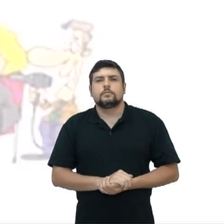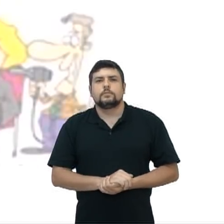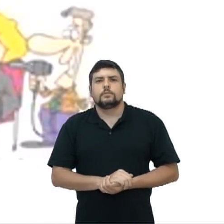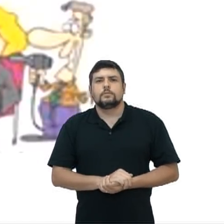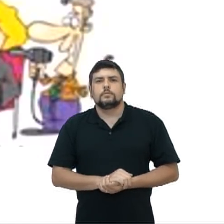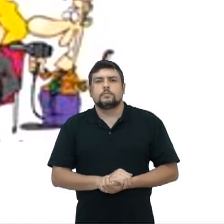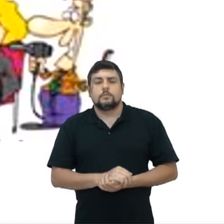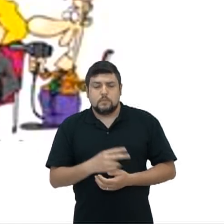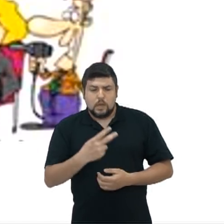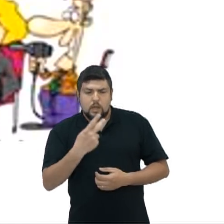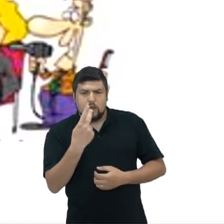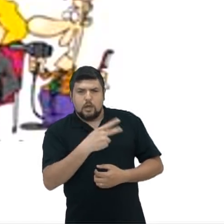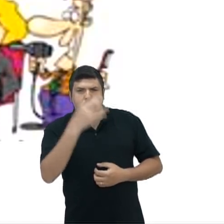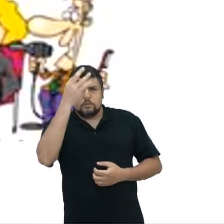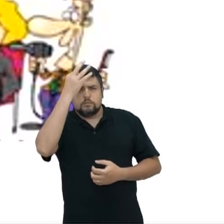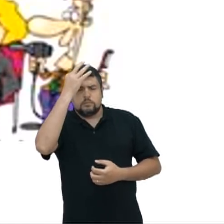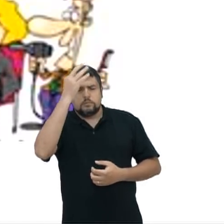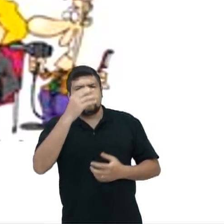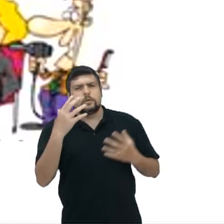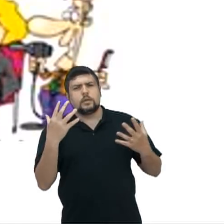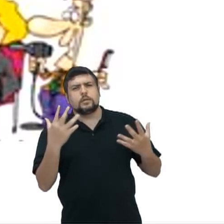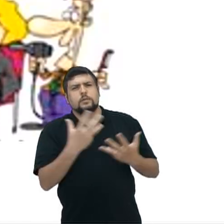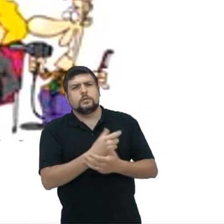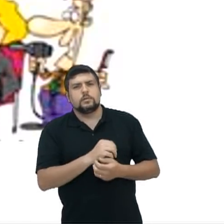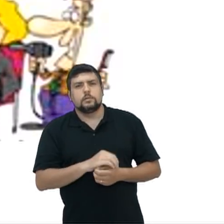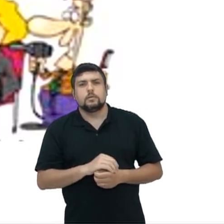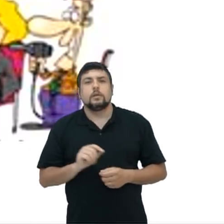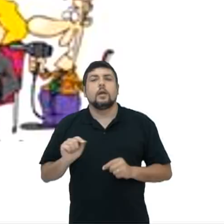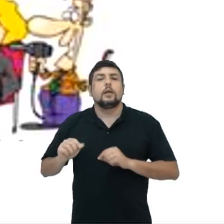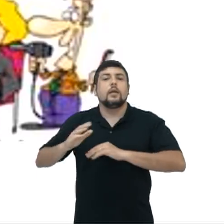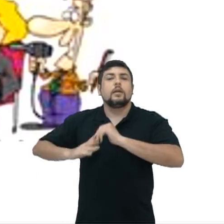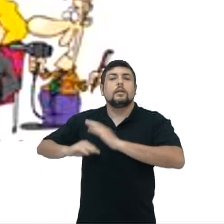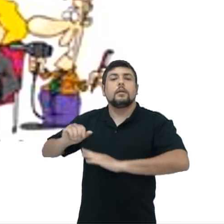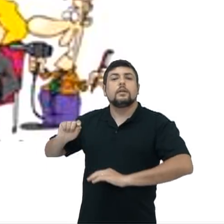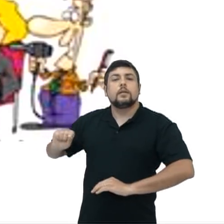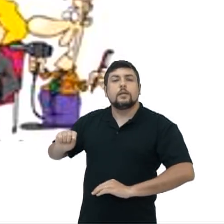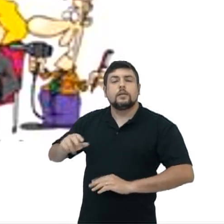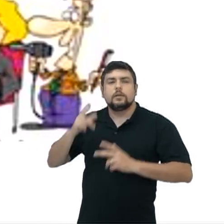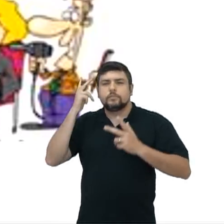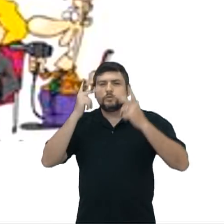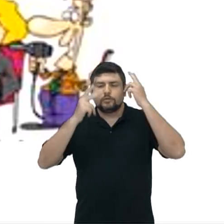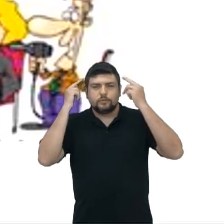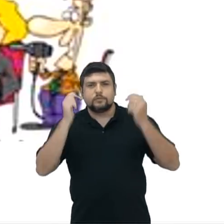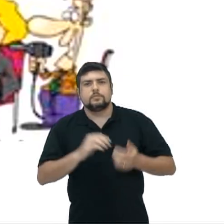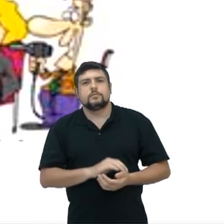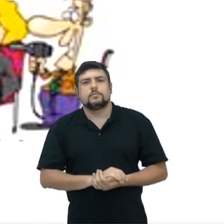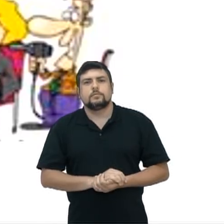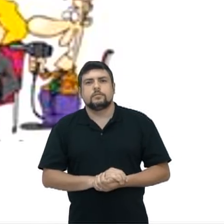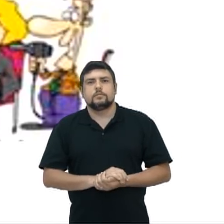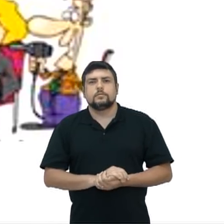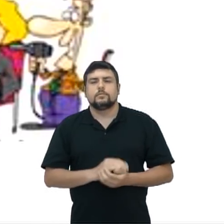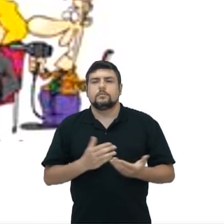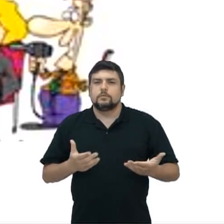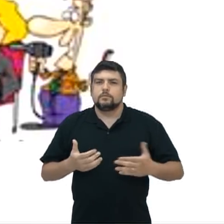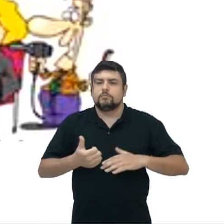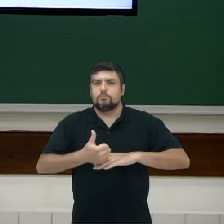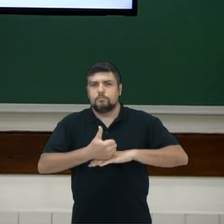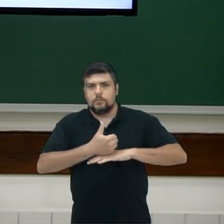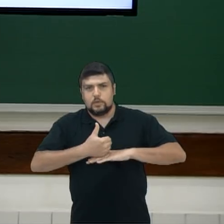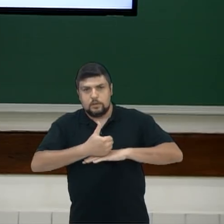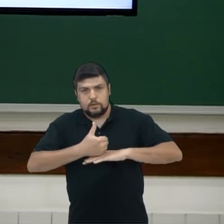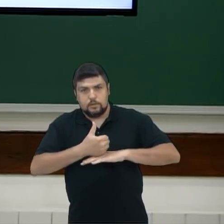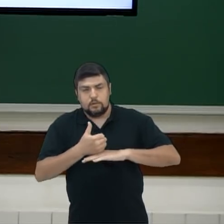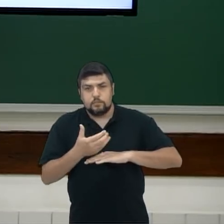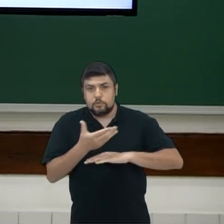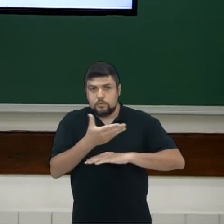está lindo. Quem fala isso para você? O hairdresser, certo? Então, essas algumas profissões que a gente viu. É bom que você anote